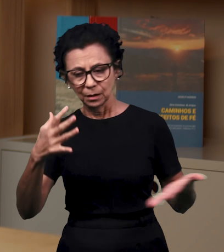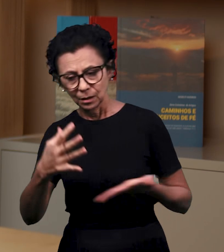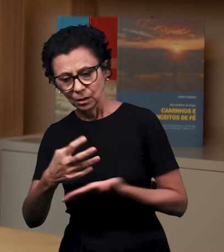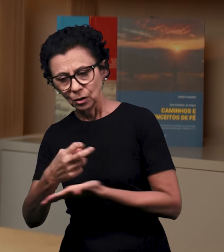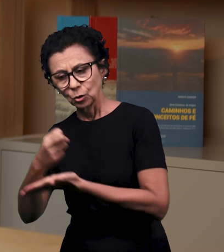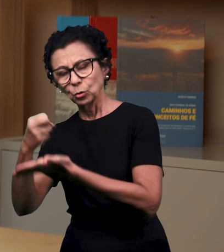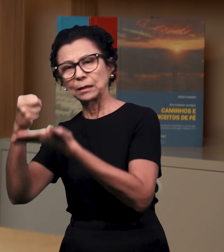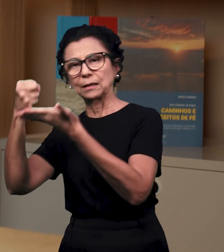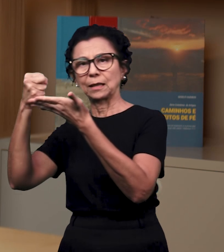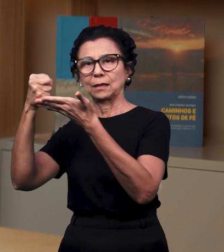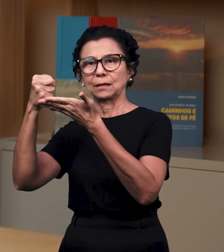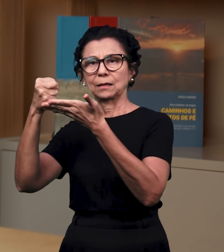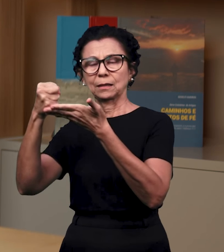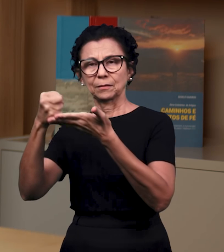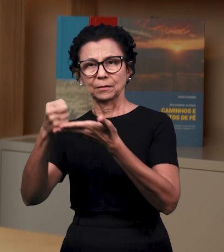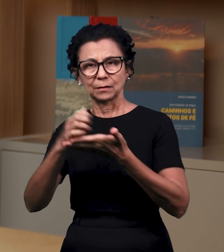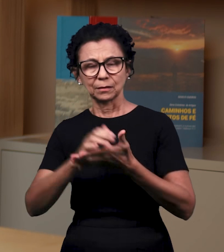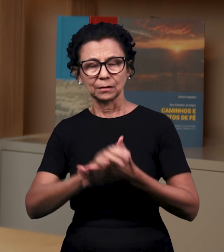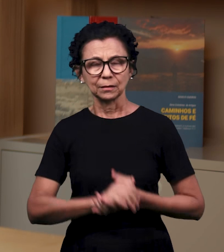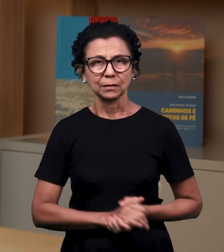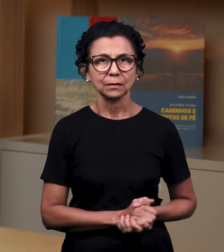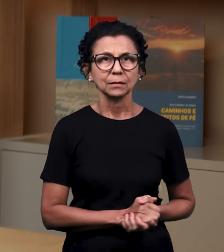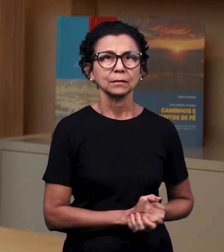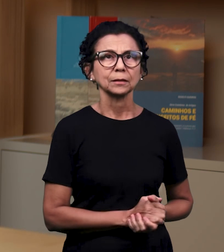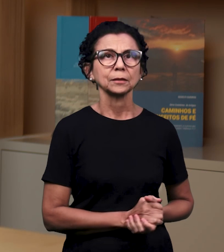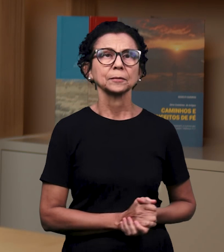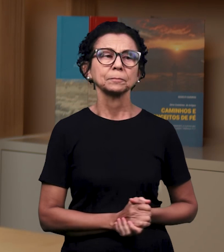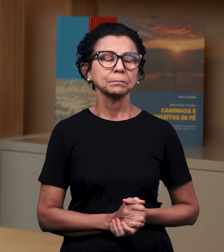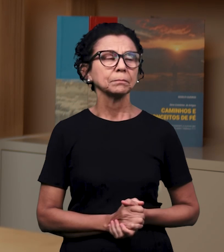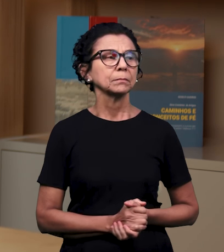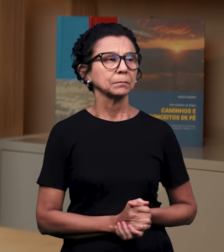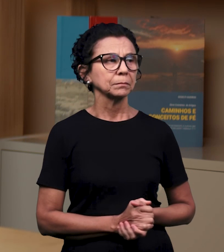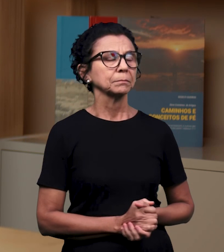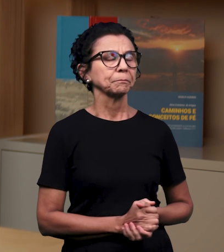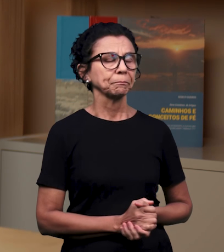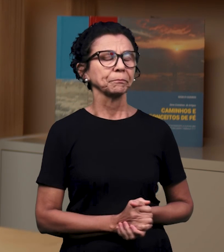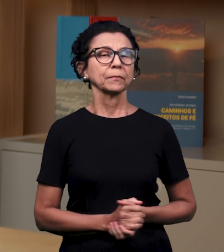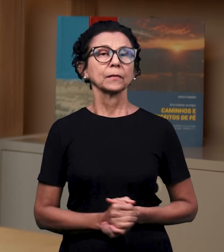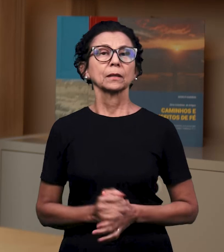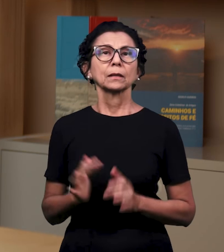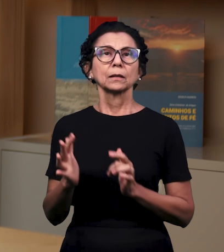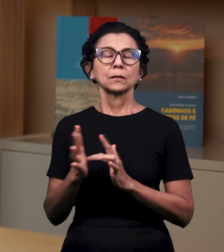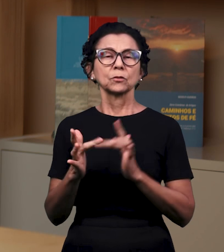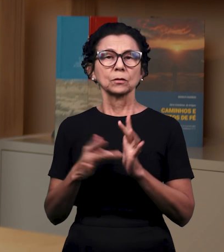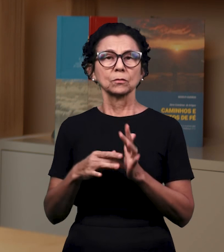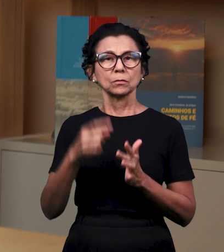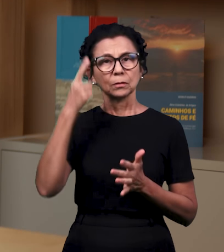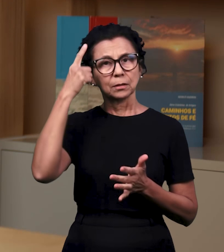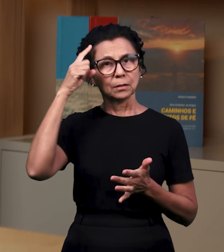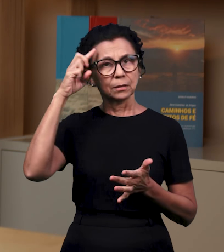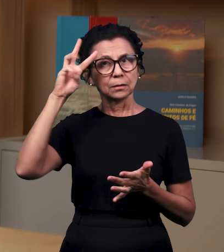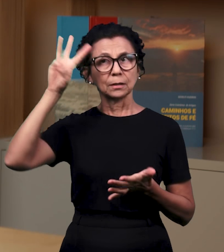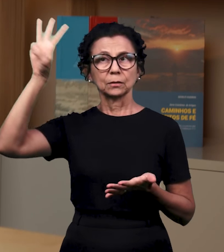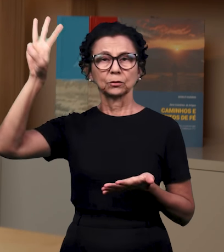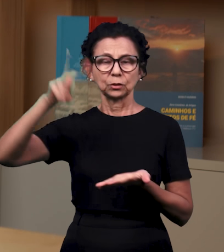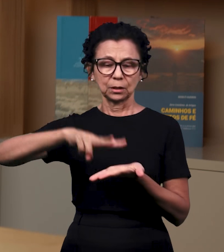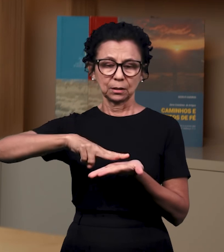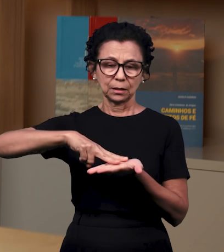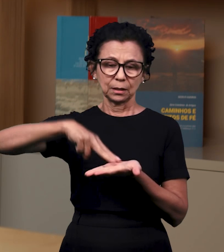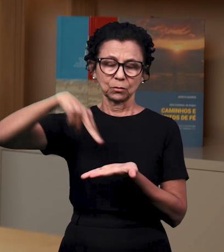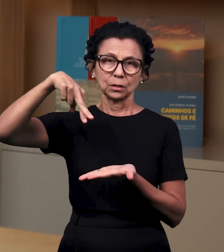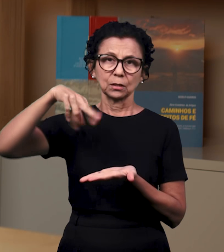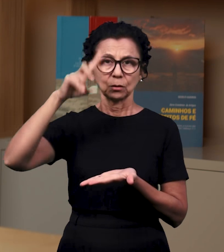a ressurreição de Jesus, acho que o pastor Dario abordou muito bem, né? A ressurreição de Jesus ao terceiro dia, no